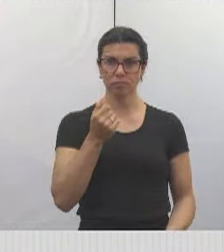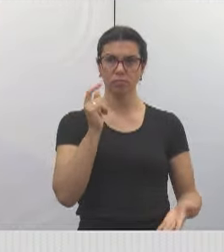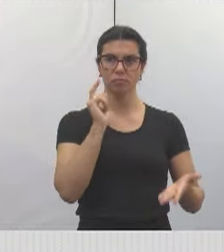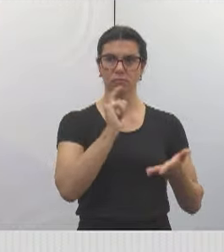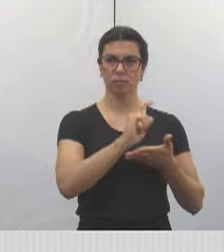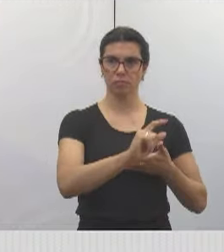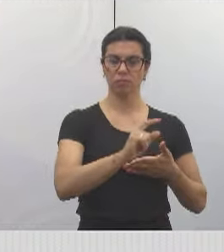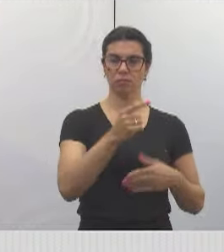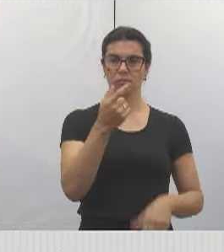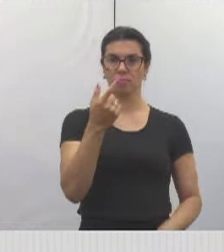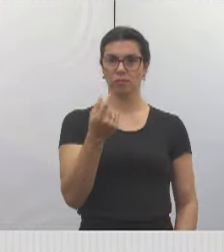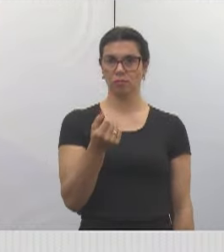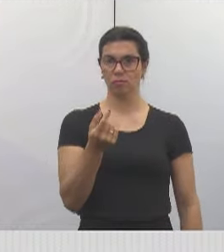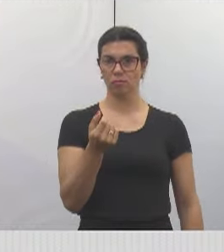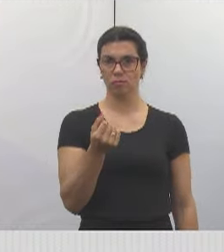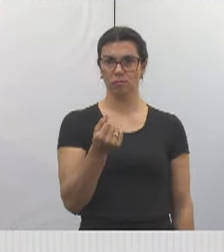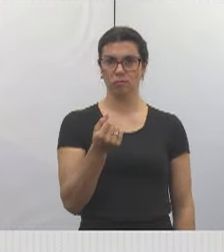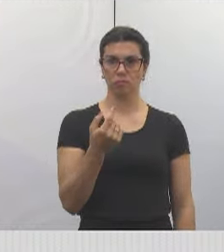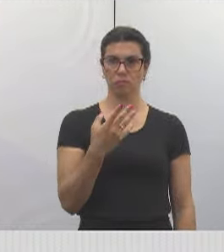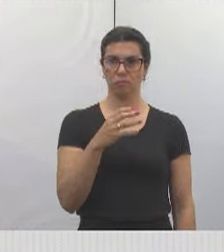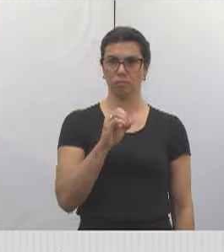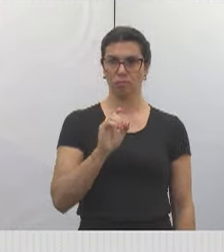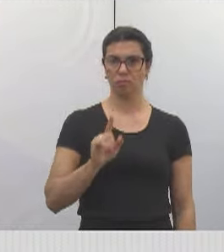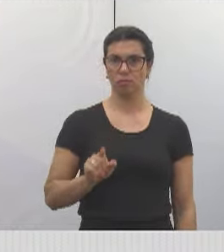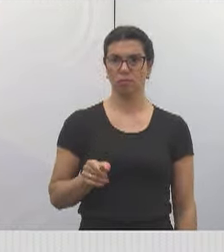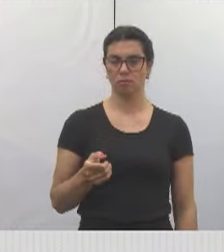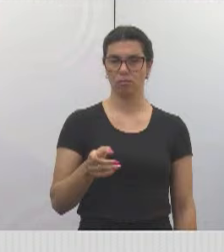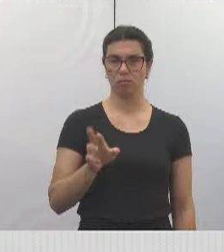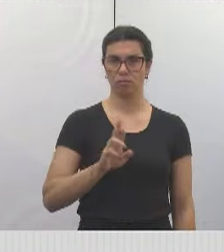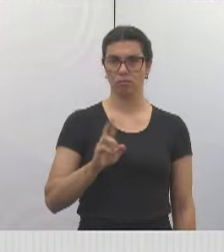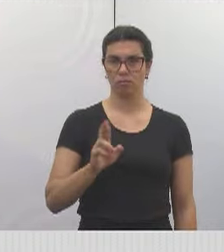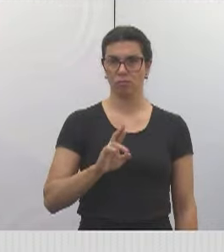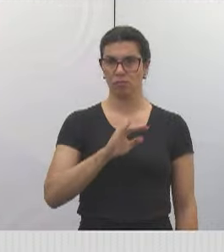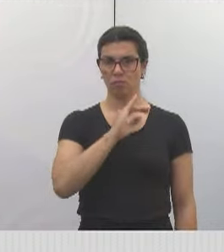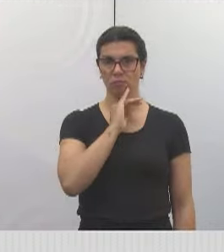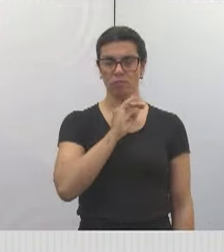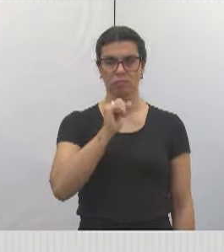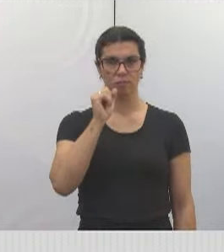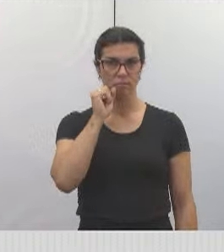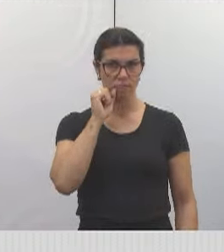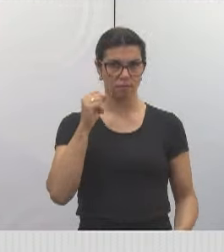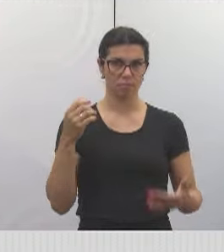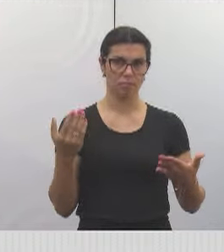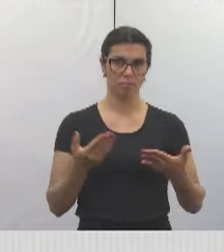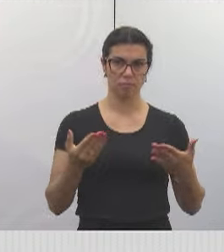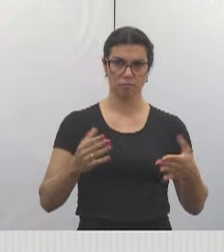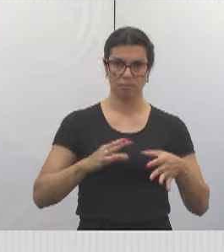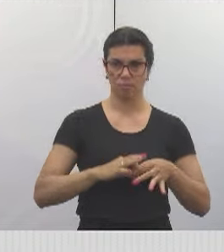impositiva no valor de 40 mil do vereador Valmir do Parque Meia Lua.